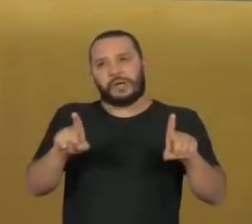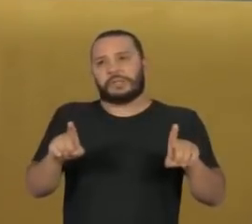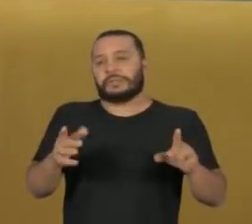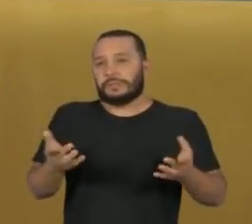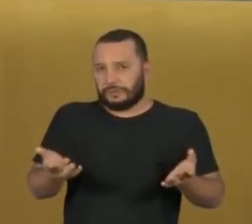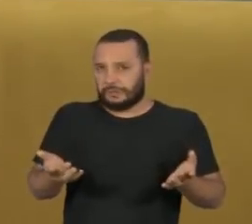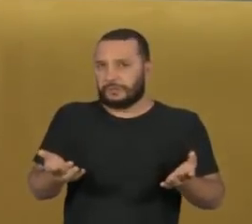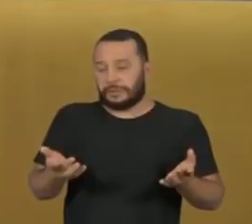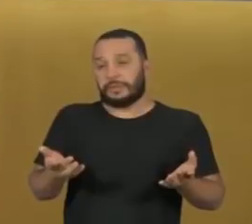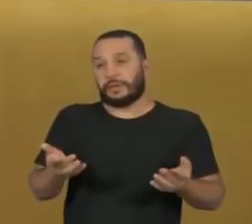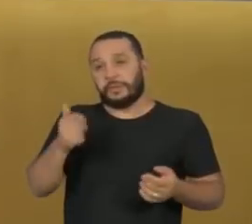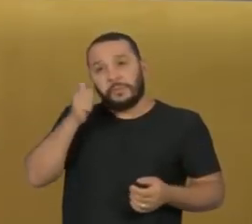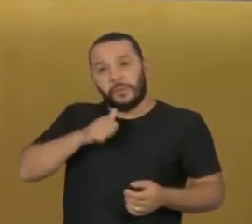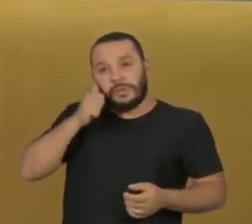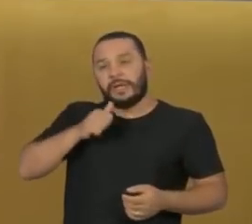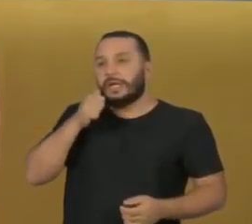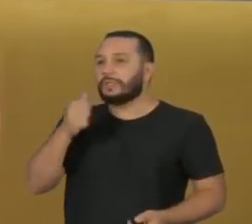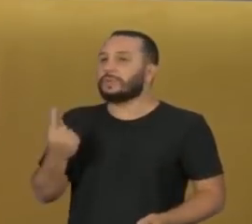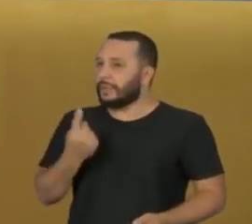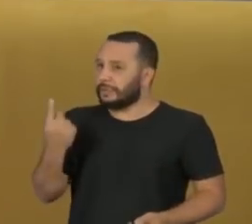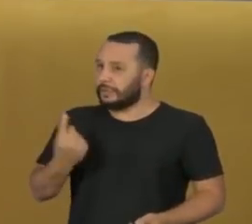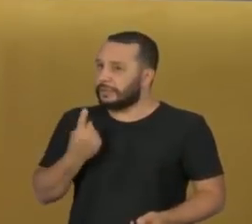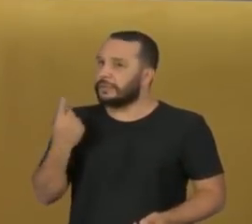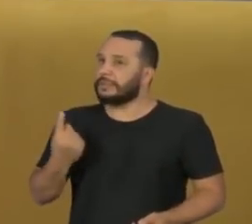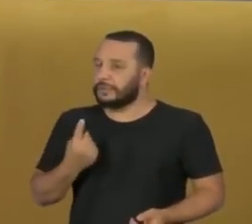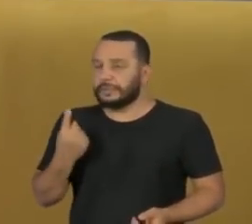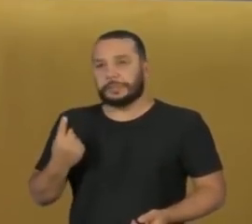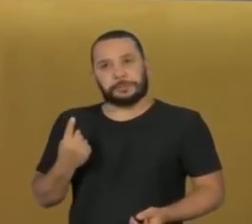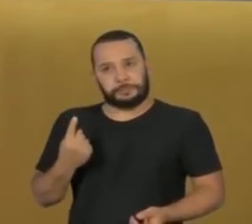for, acabam ficando sozinhas porque,